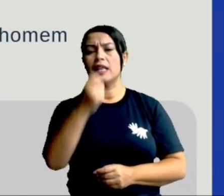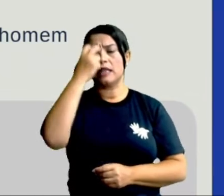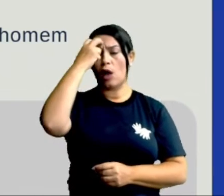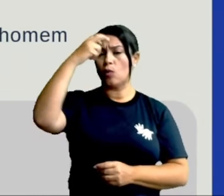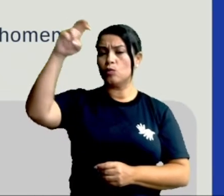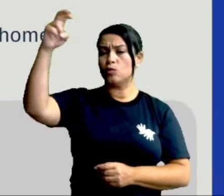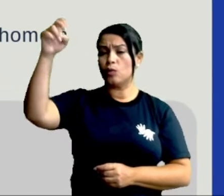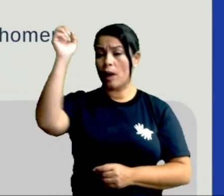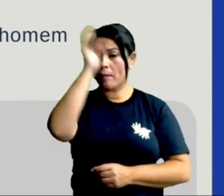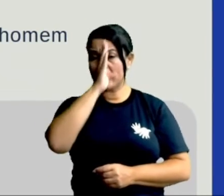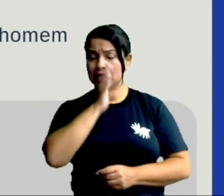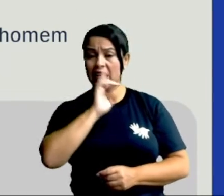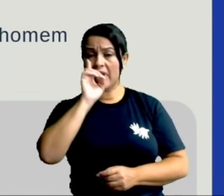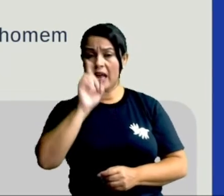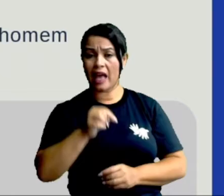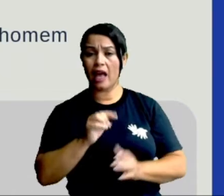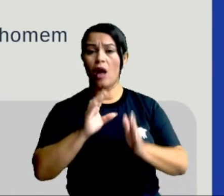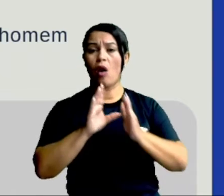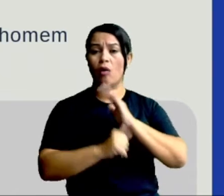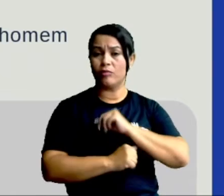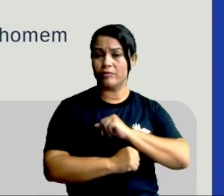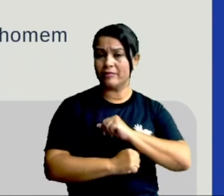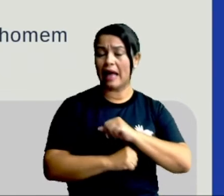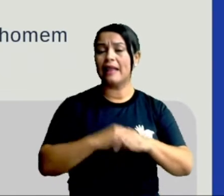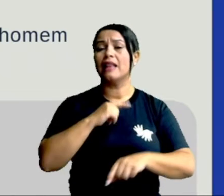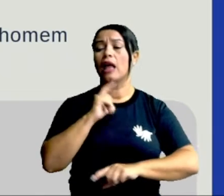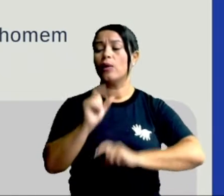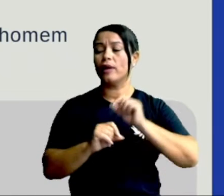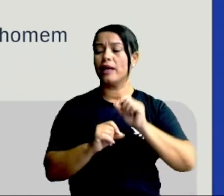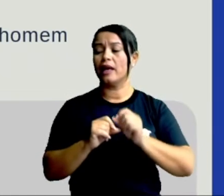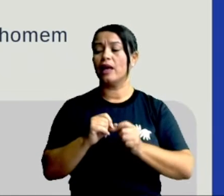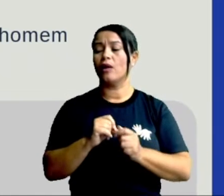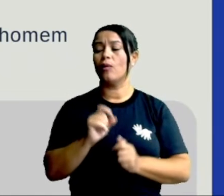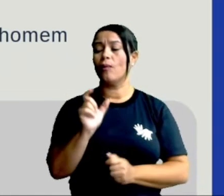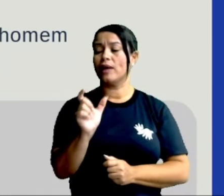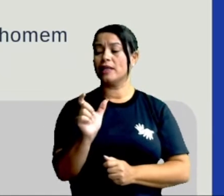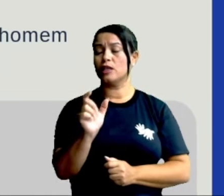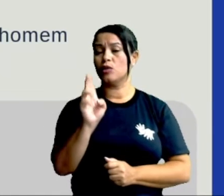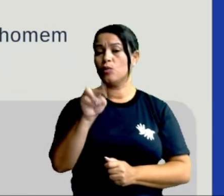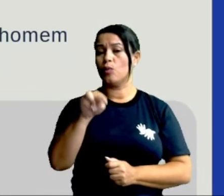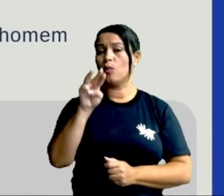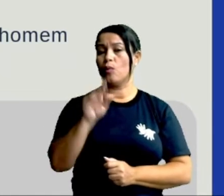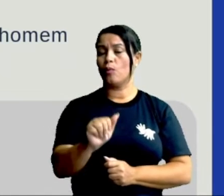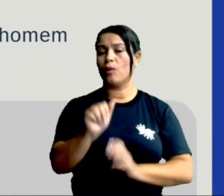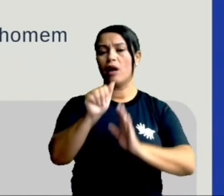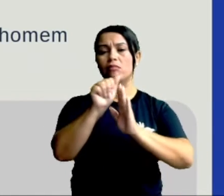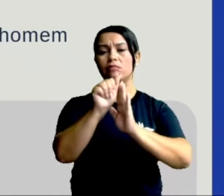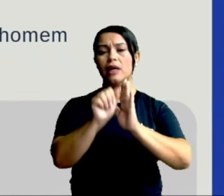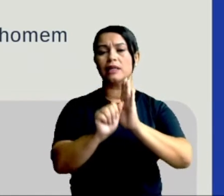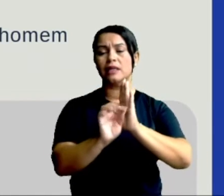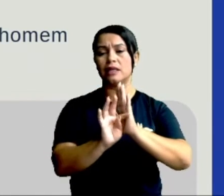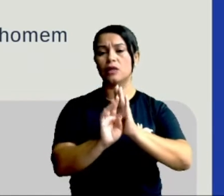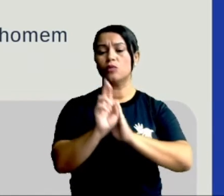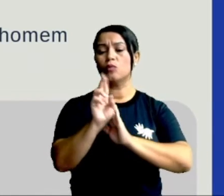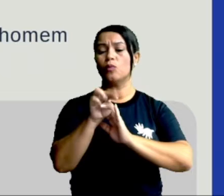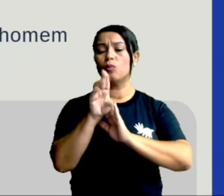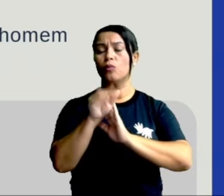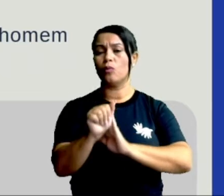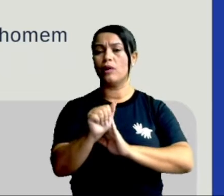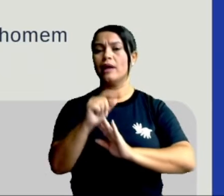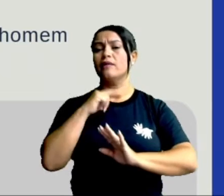corrupção. Veja que nesse caso eu tenho um artigo indefinido uma aí, olha. Uma se refere a uma informação que vem